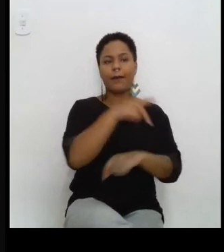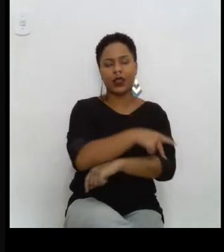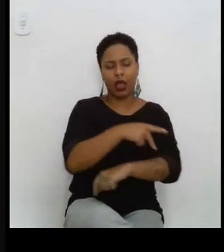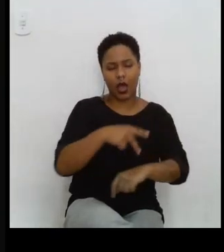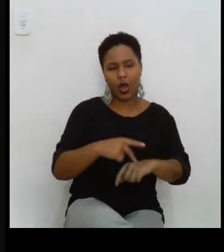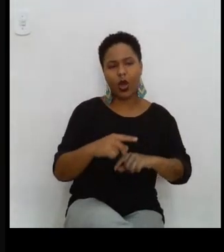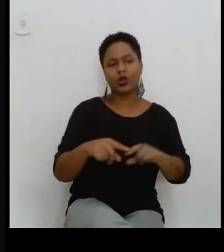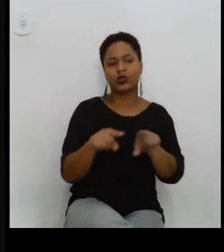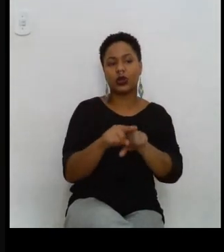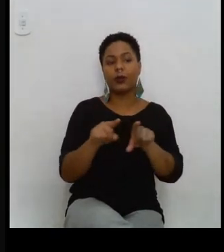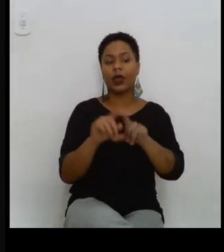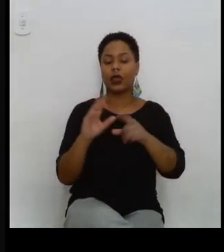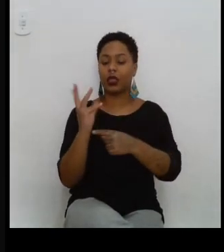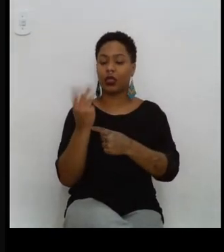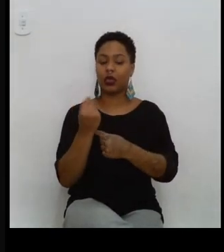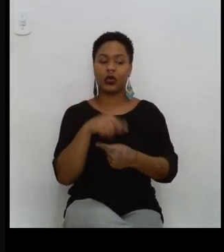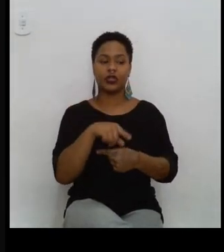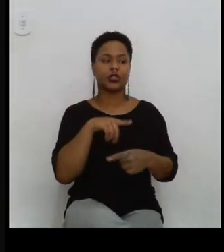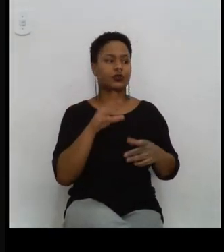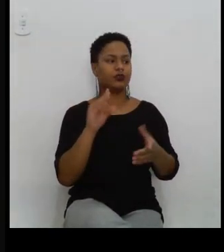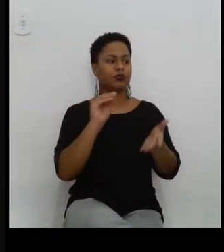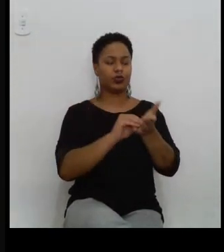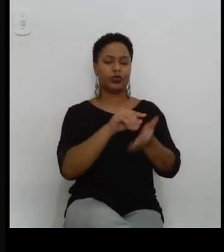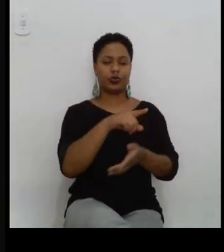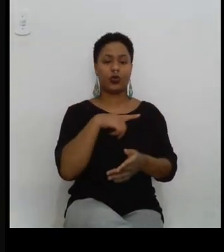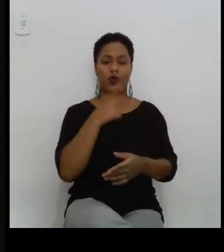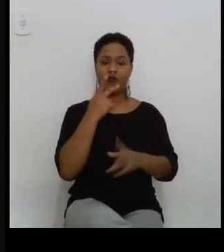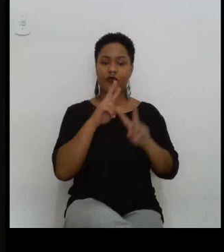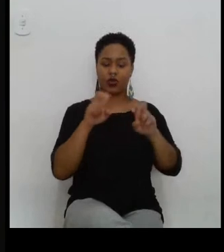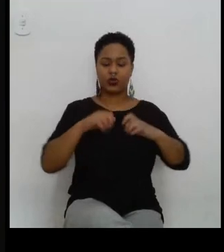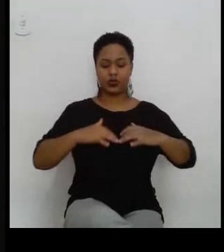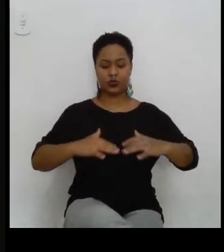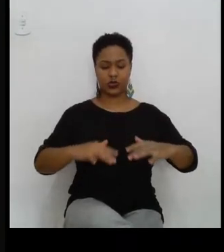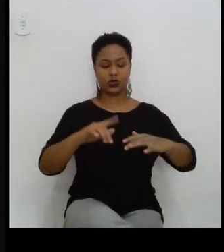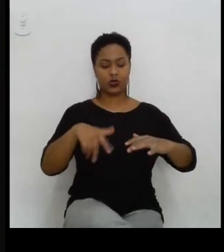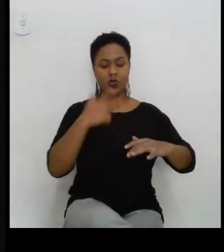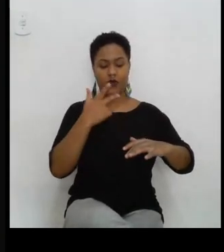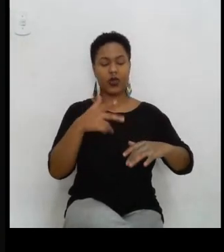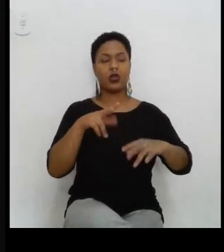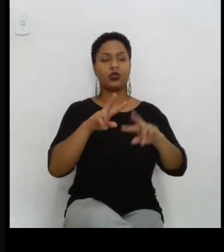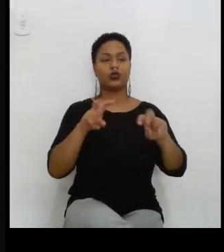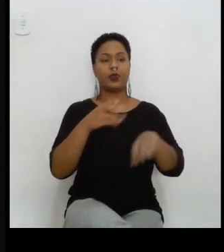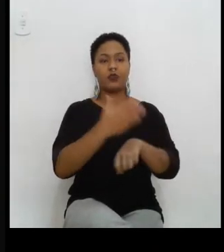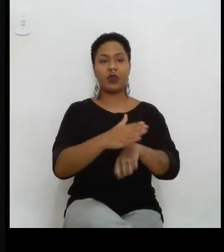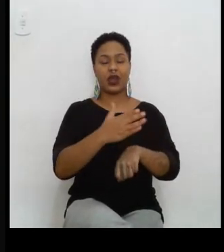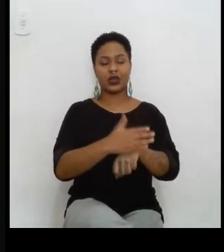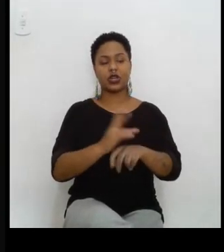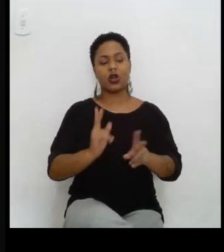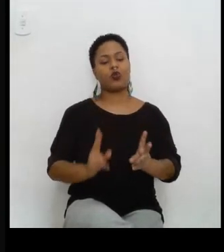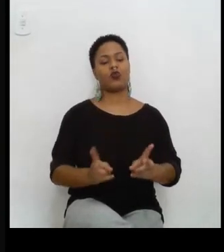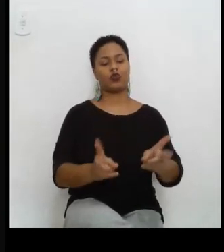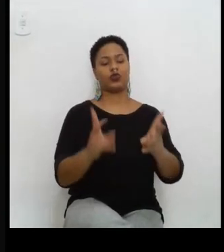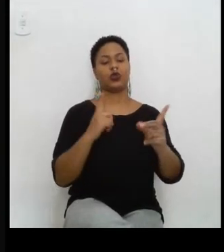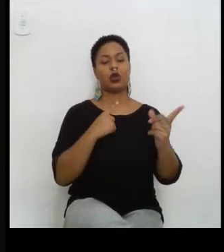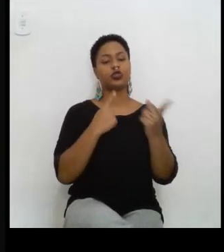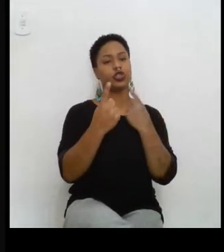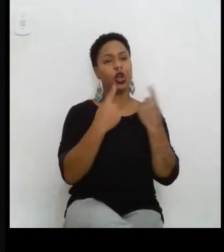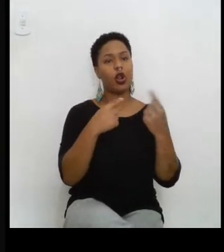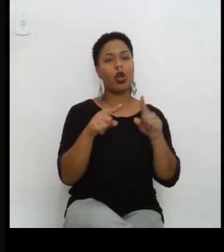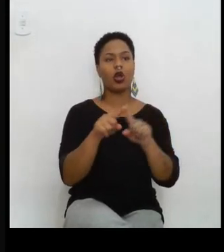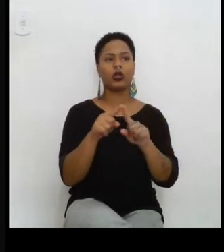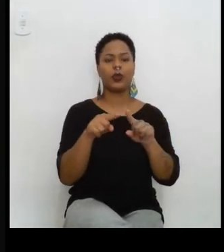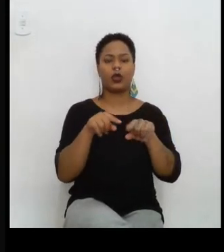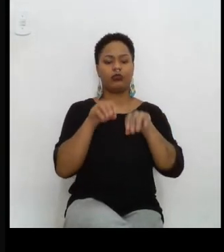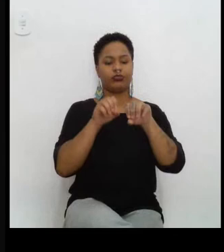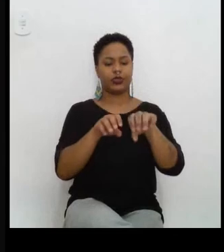quando eu falo desse chão eu tô falando de uma prática continuada de a lógica aí pessoal ativa e cotidiano e